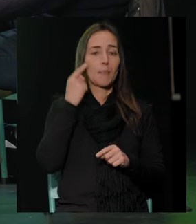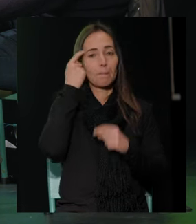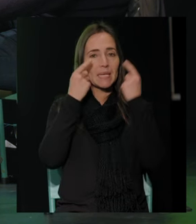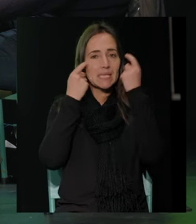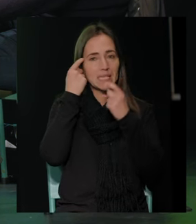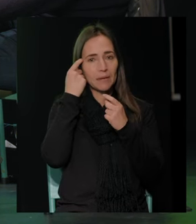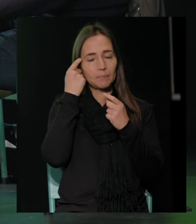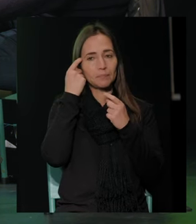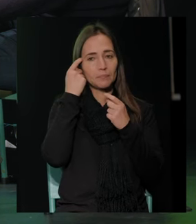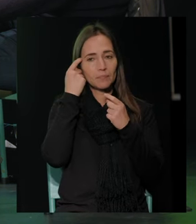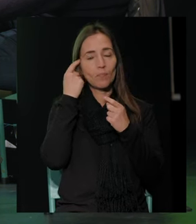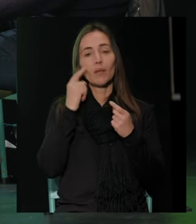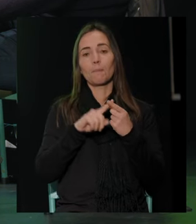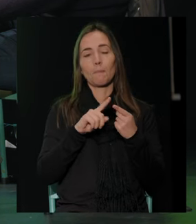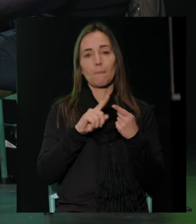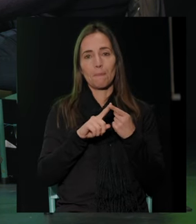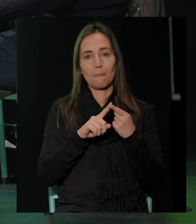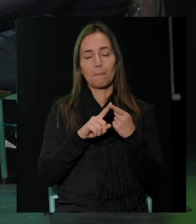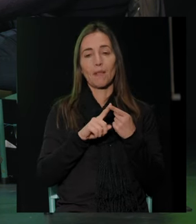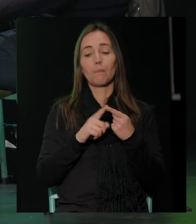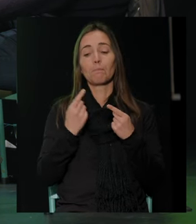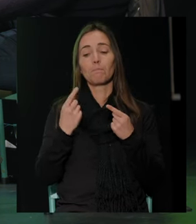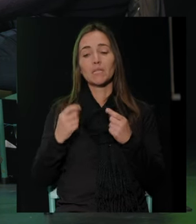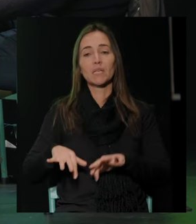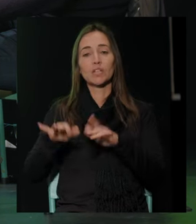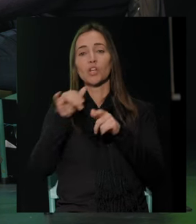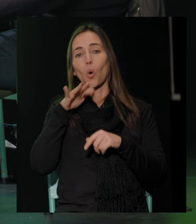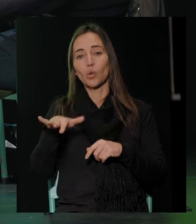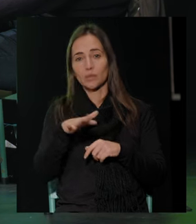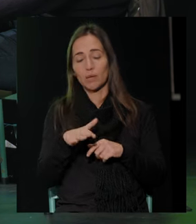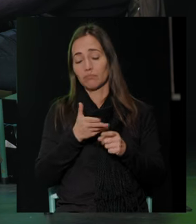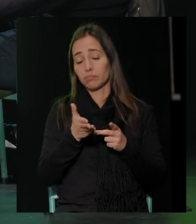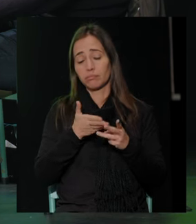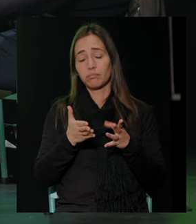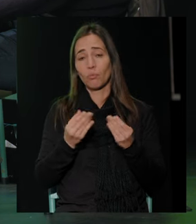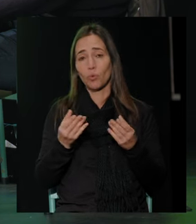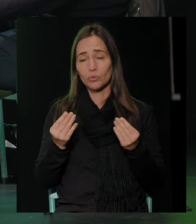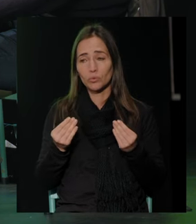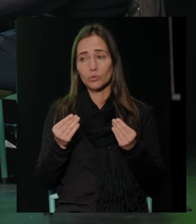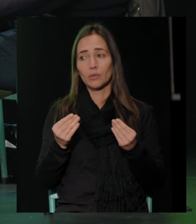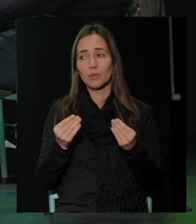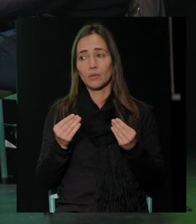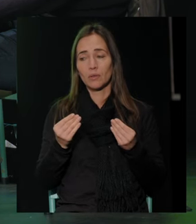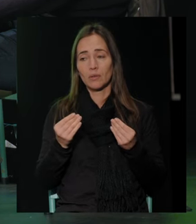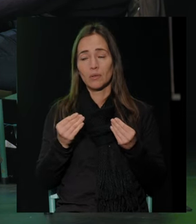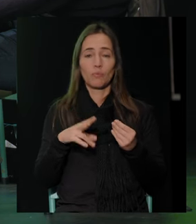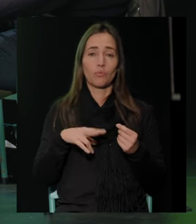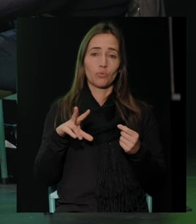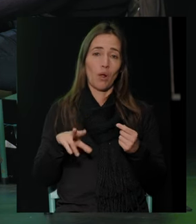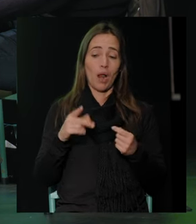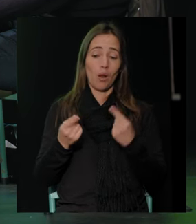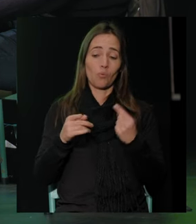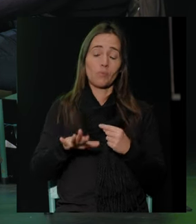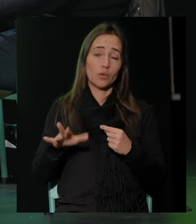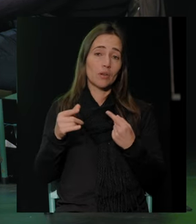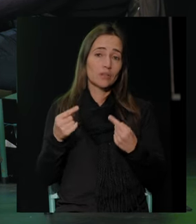pensar primeiro onde é que é preciso crescer. E há imensas áreas, eu disse há pouco, na mobilidade. Olha, em Portugal ainda tem zonas onde não